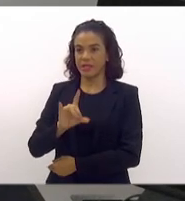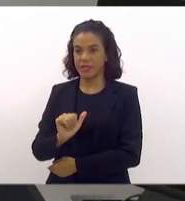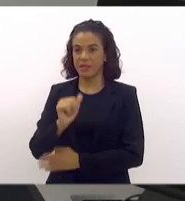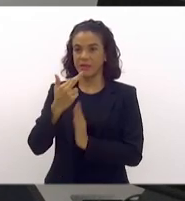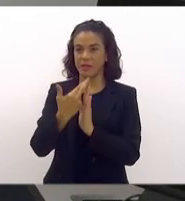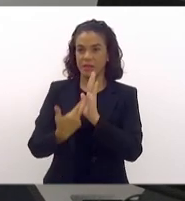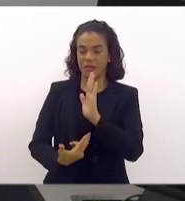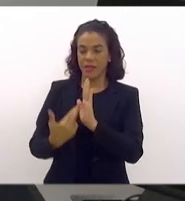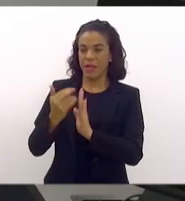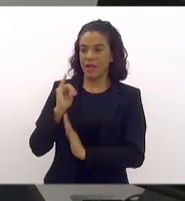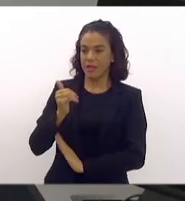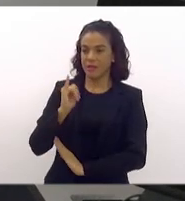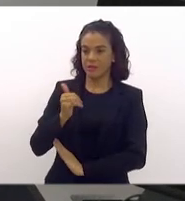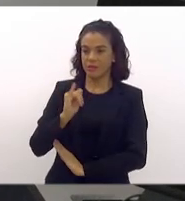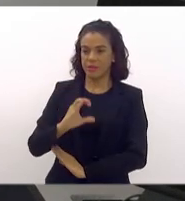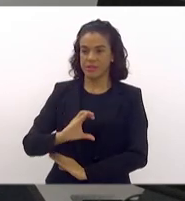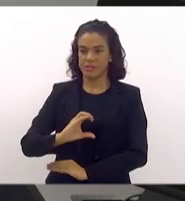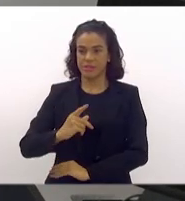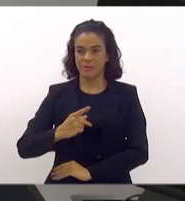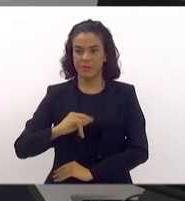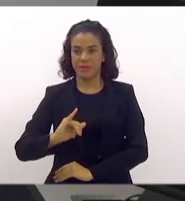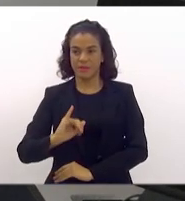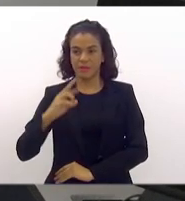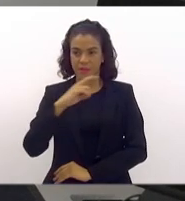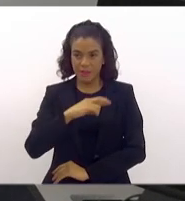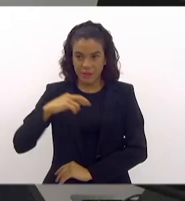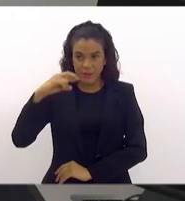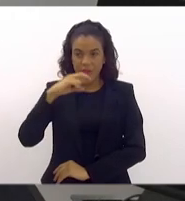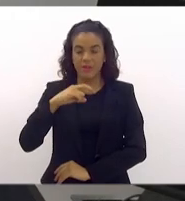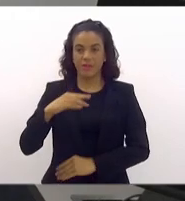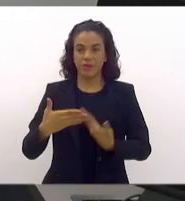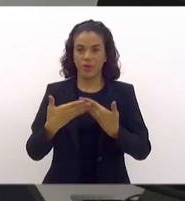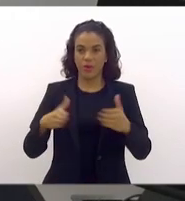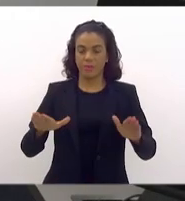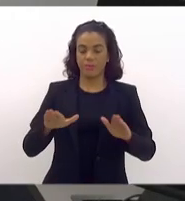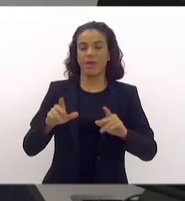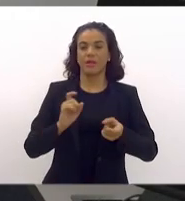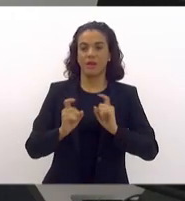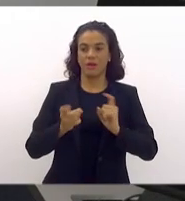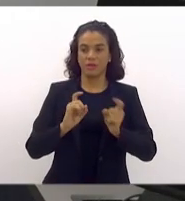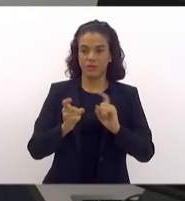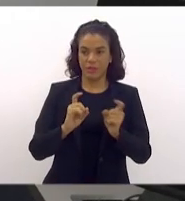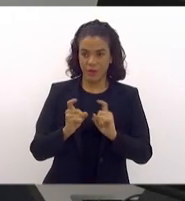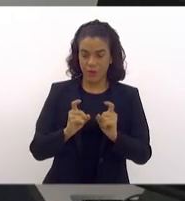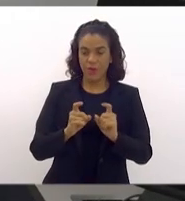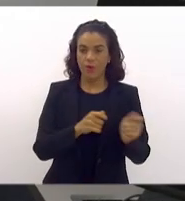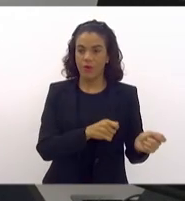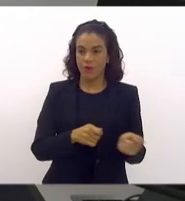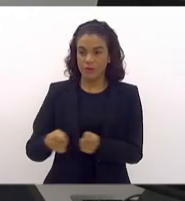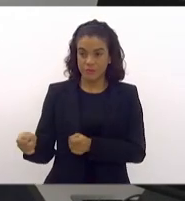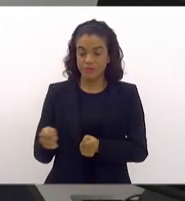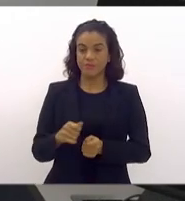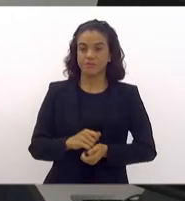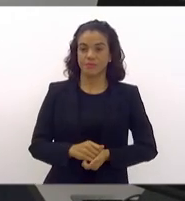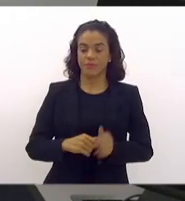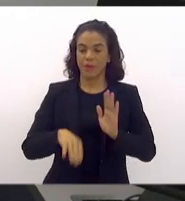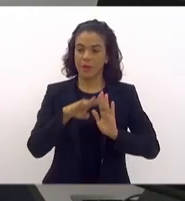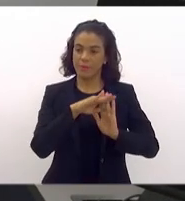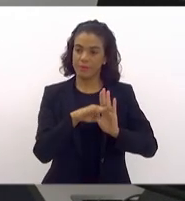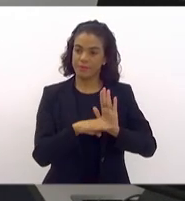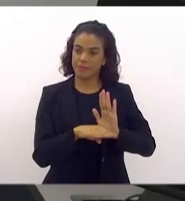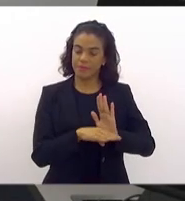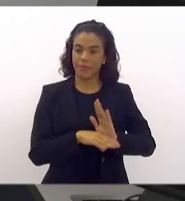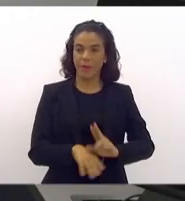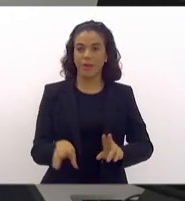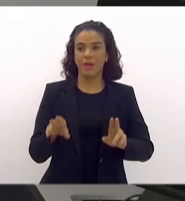relatora desta CPI, dou por abertos os trabalhos da 13ª reunião ordinária com a seguinte pauta: exposição